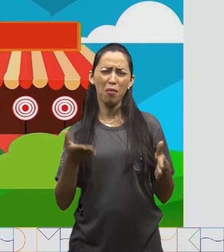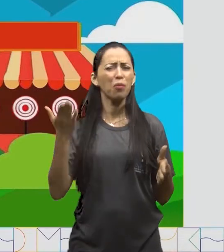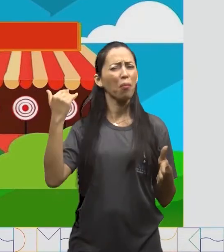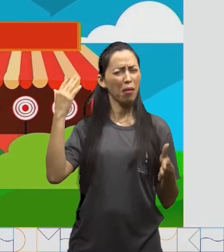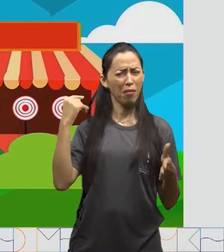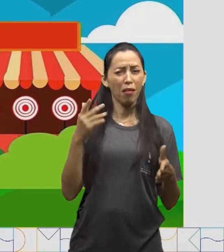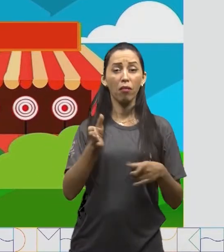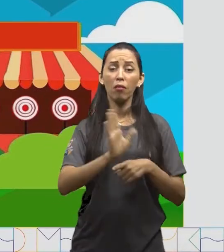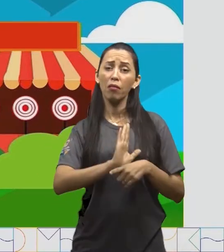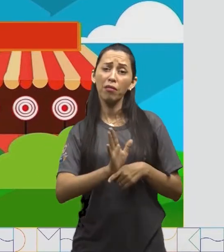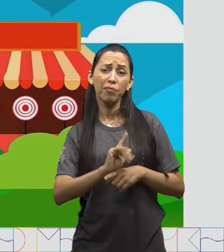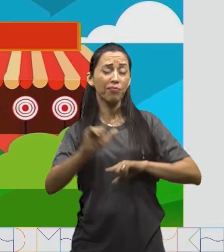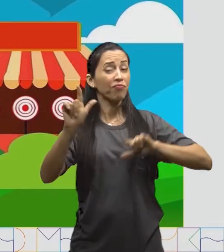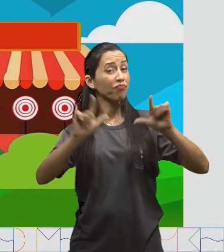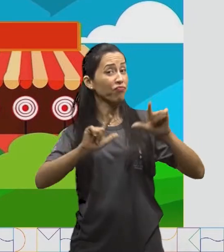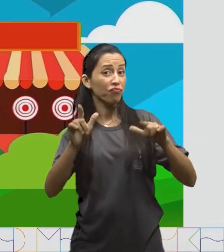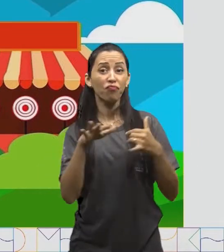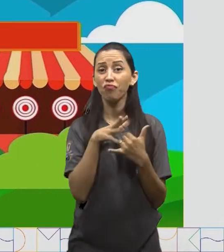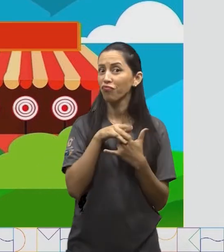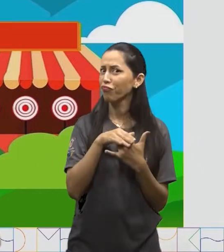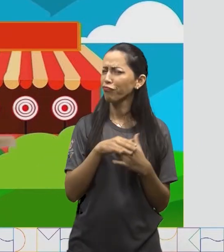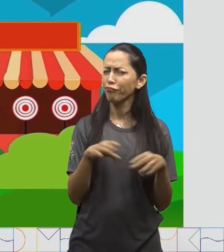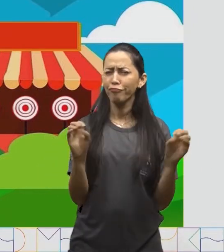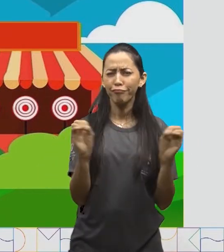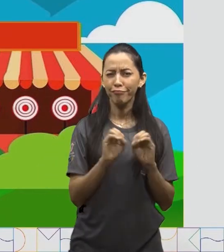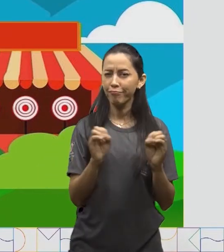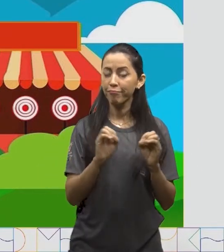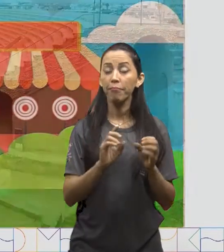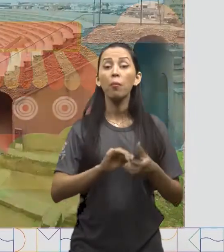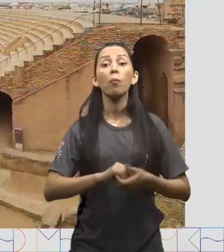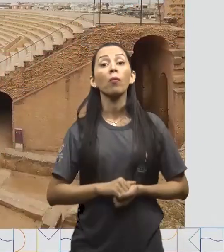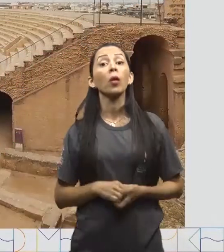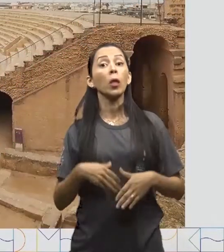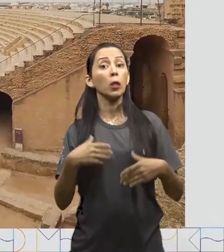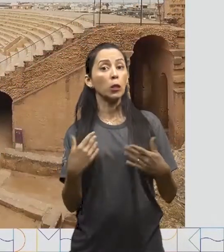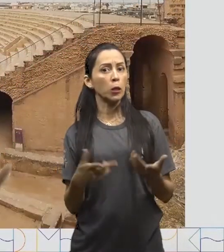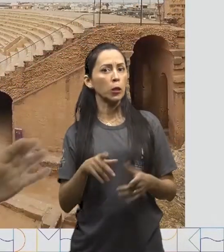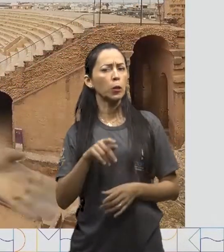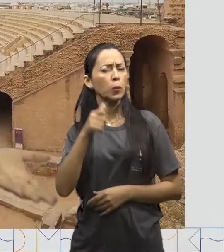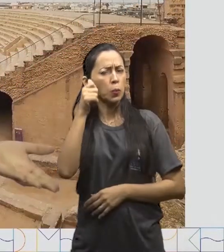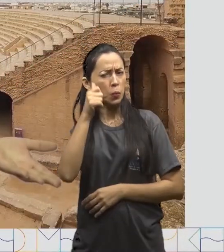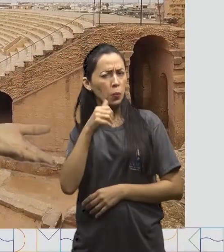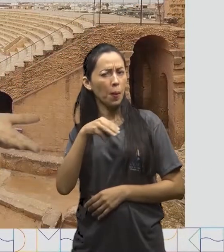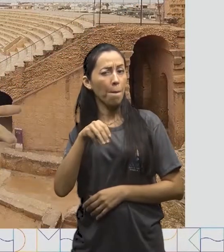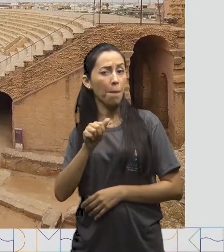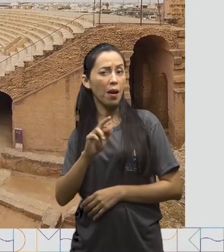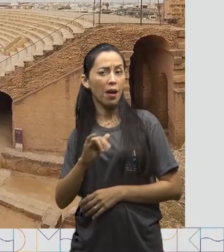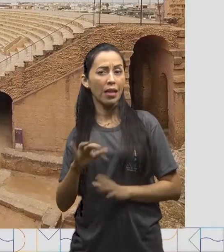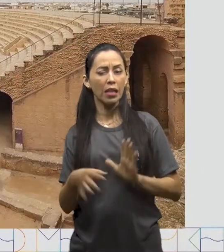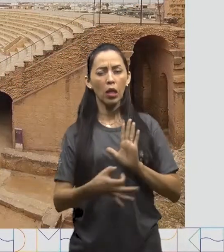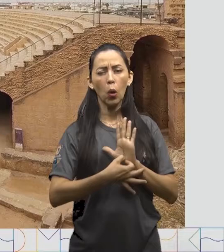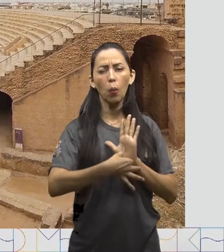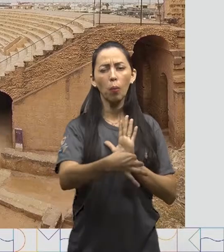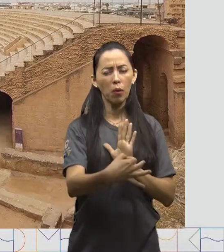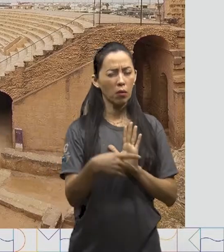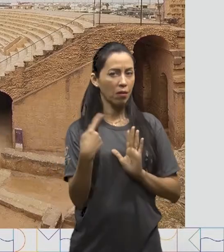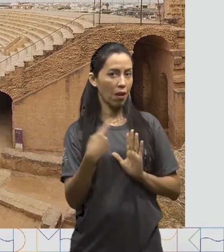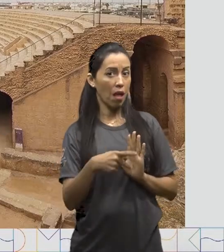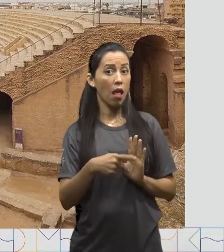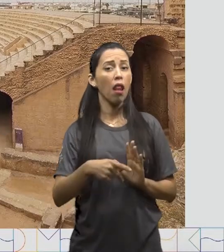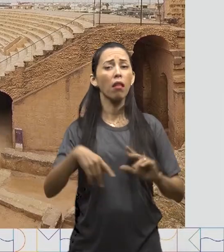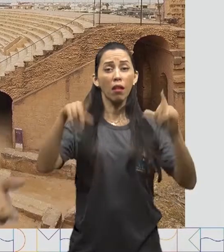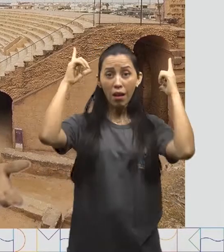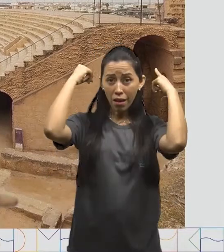não existia cinema, televisão ou YouTube. De acordo com Maria Helena Correia, na